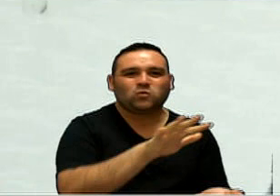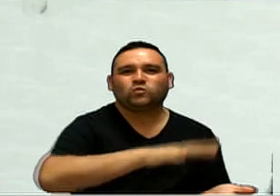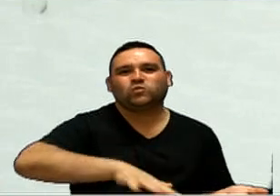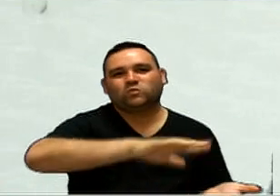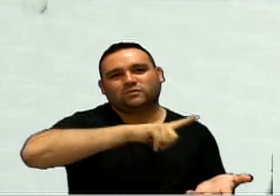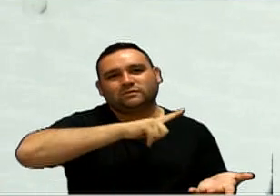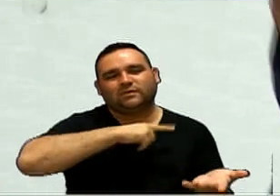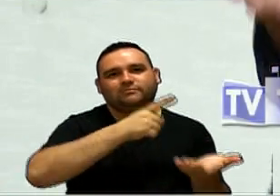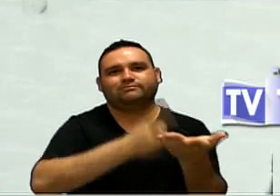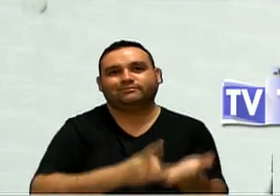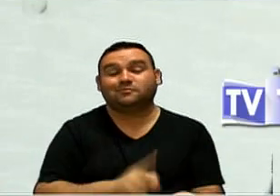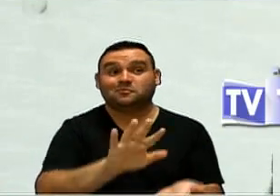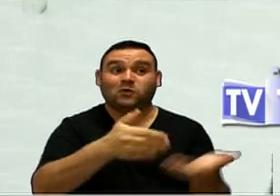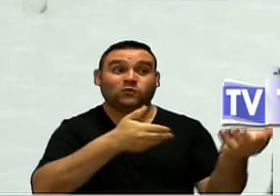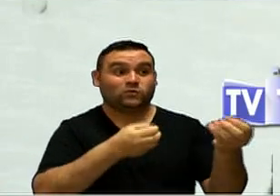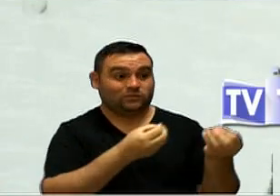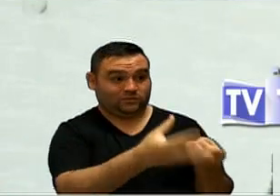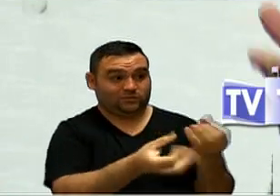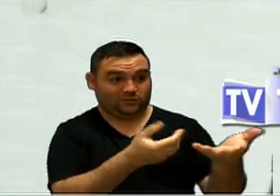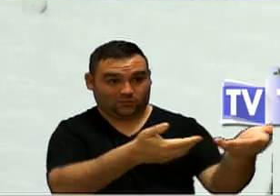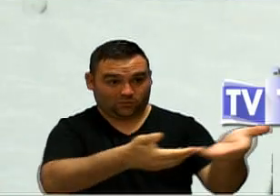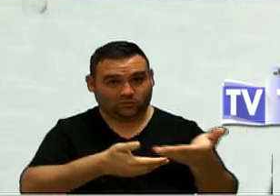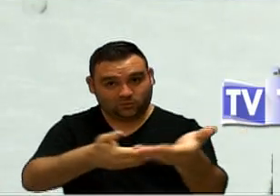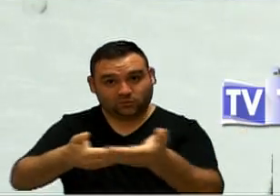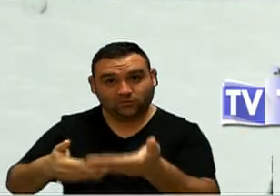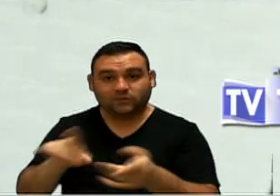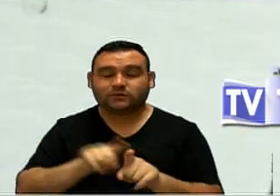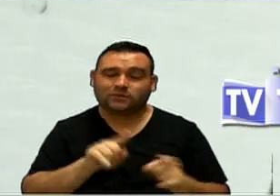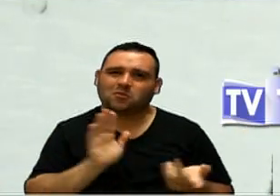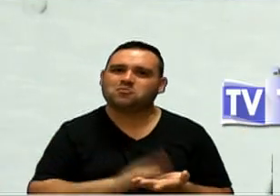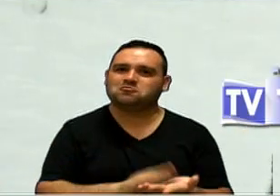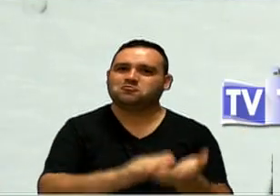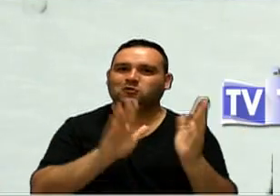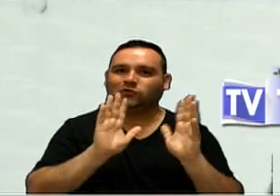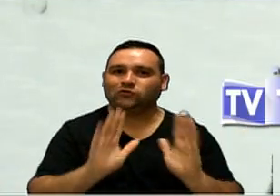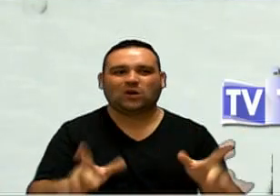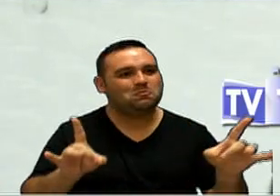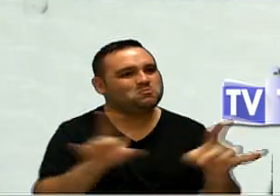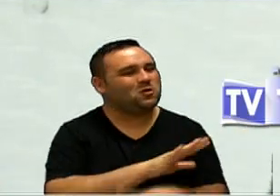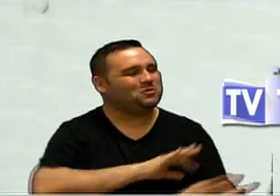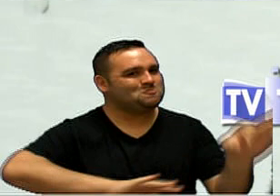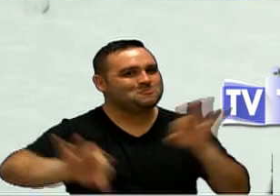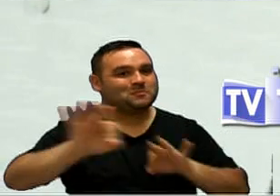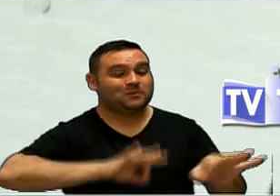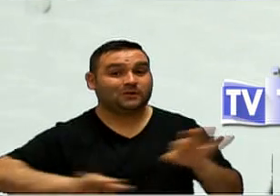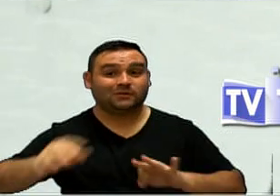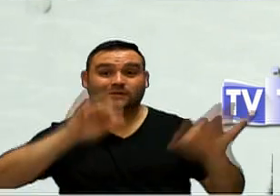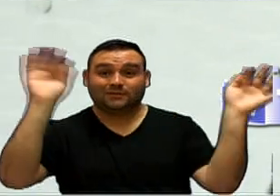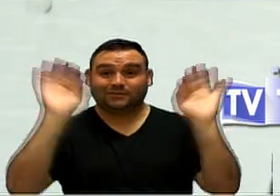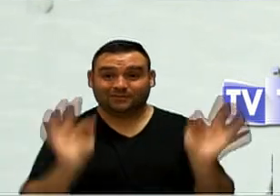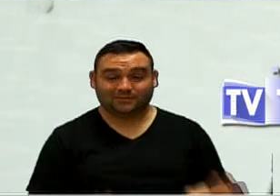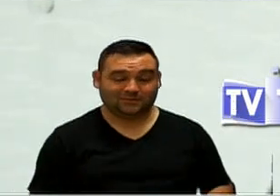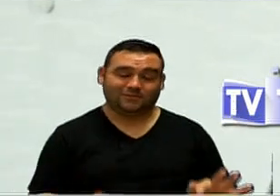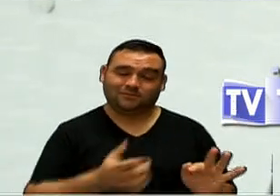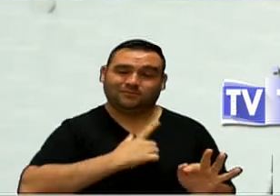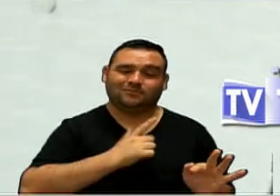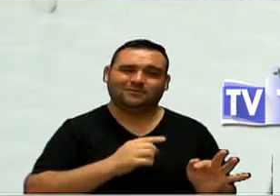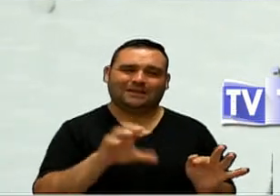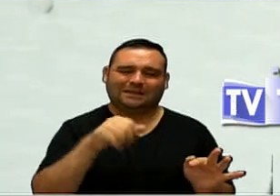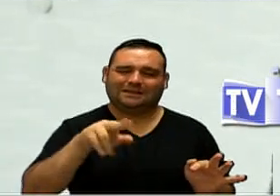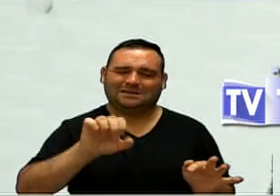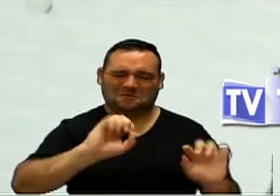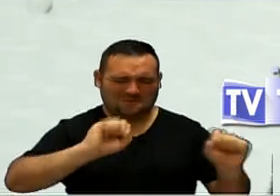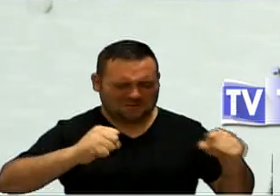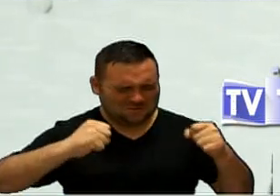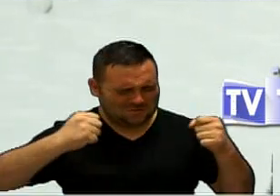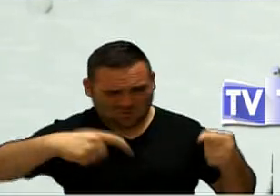mas o convite foi entregue, a homenagem foi feita. Estamos muito felizes. A Semis batalhou,